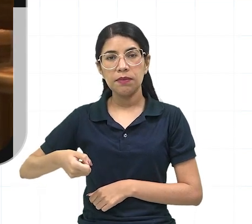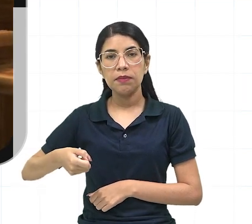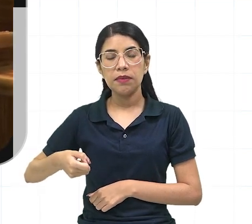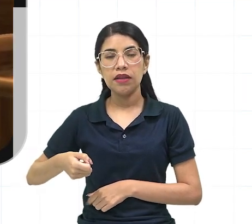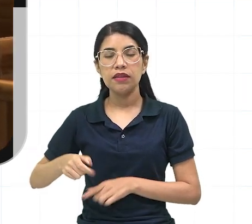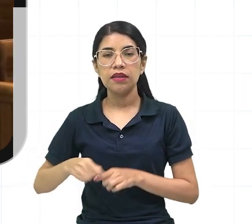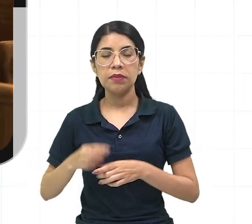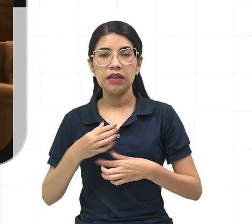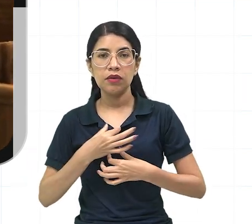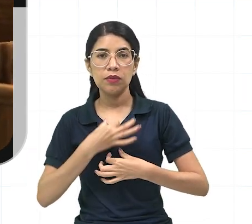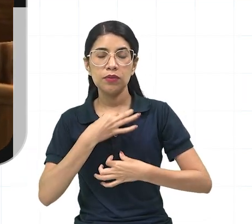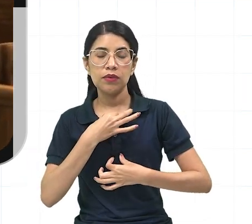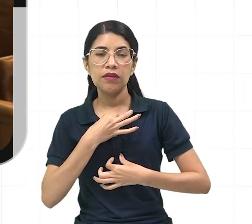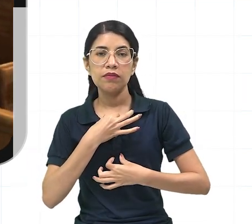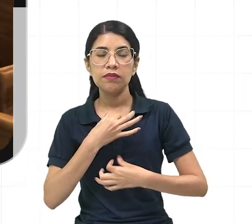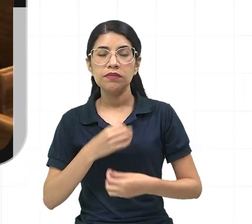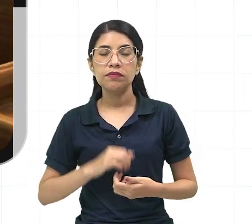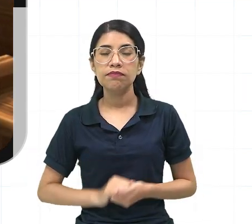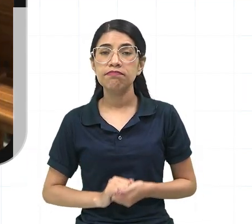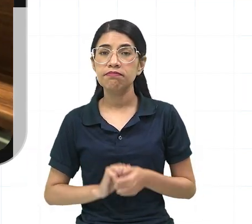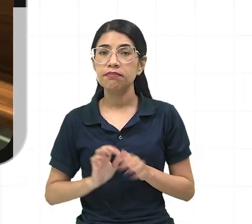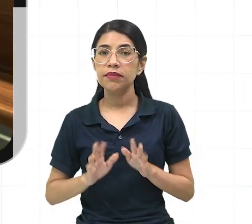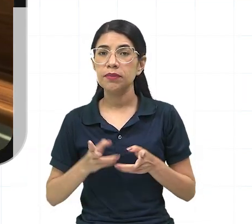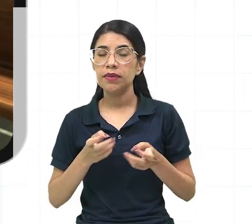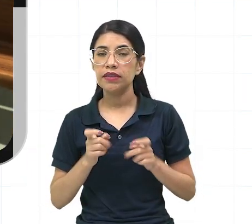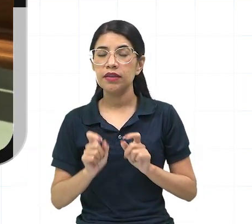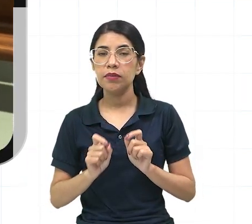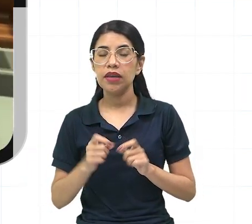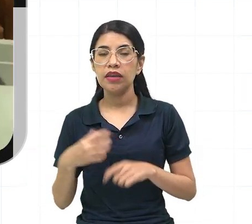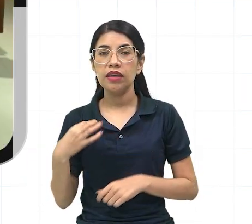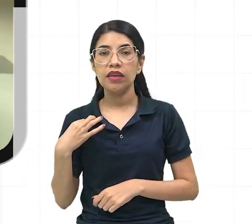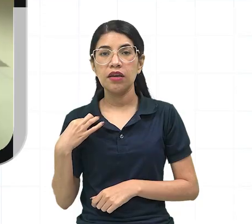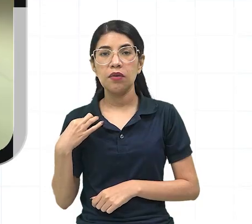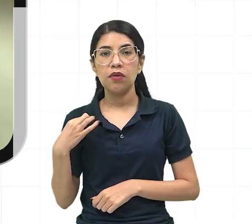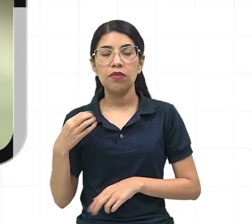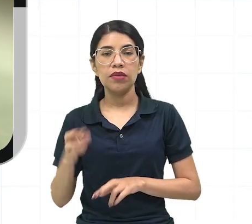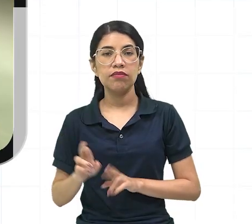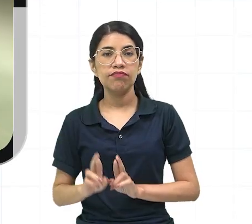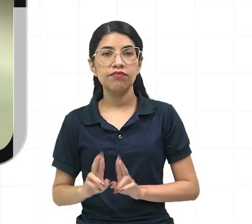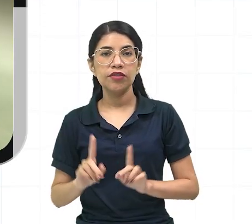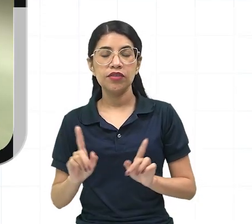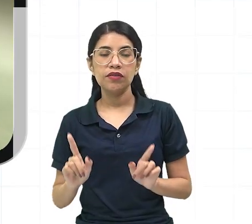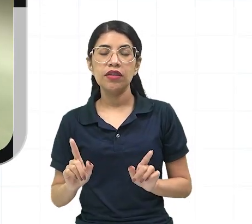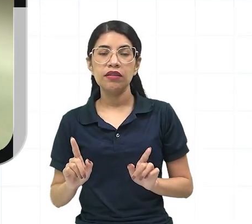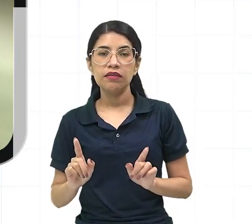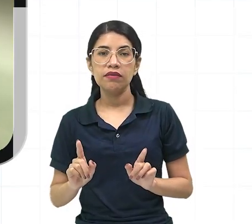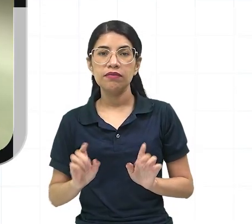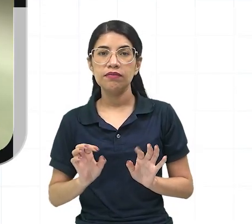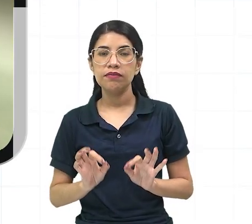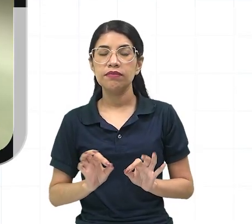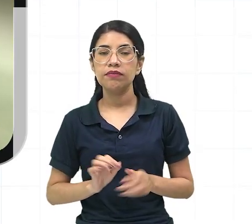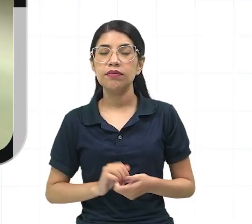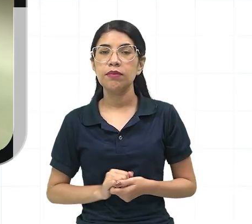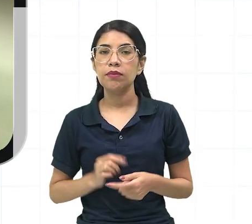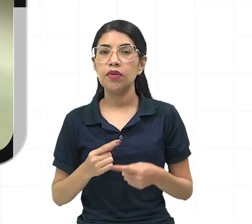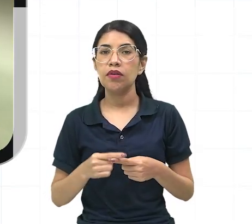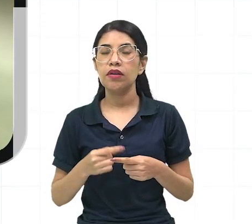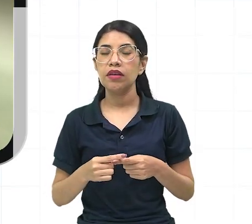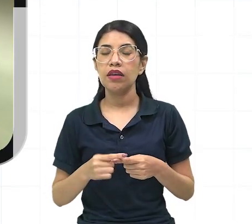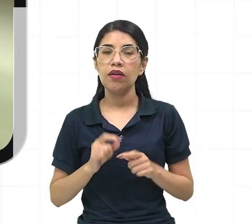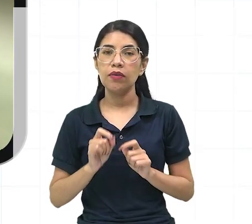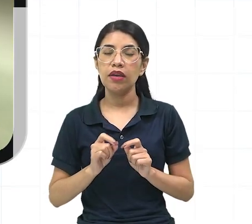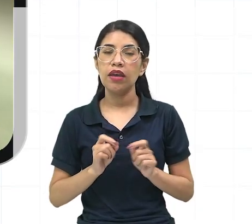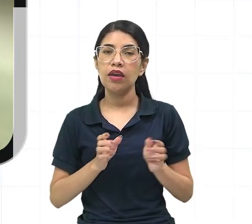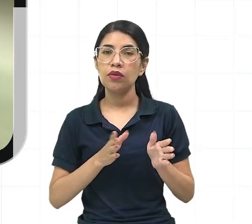terno e gravata. Então a gente já percebe que o figurino, ele é diferente, porque são